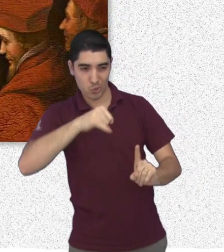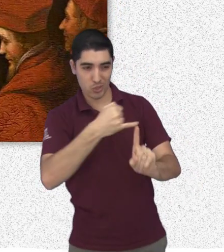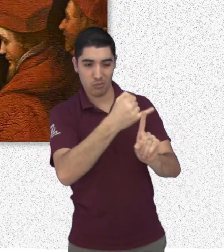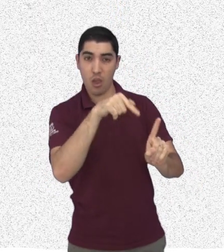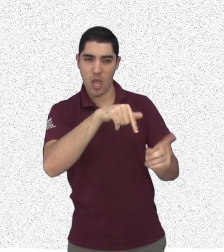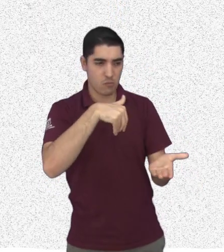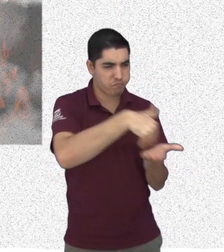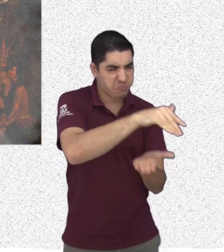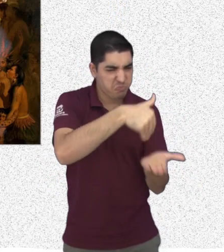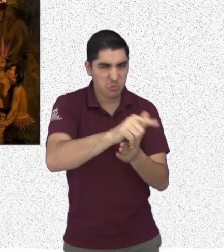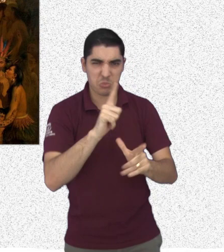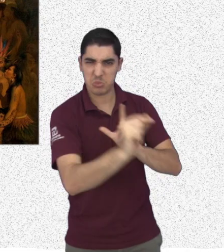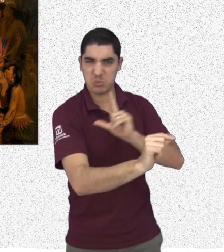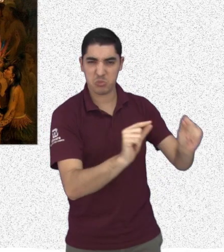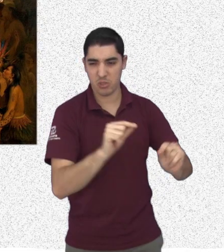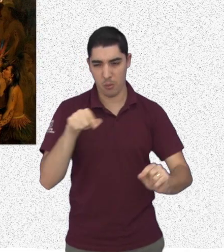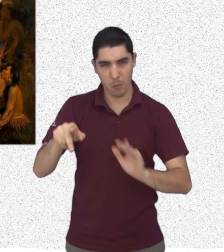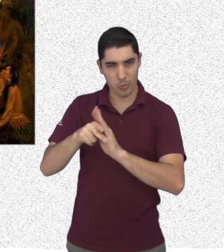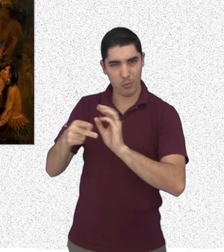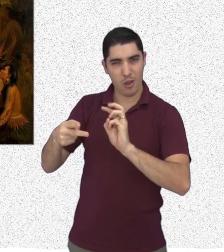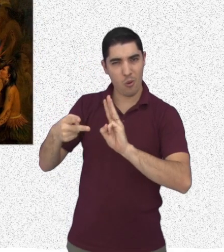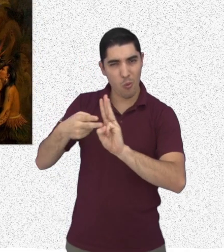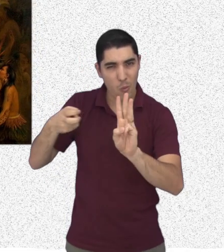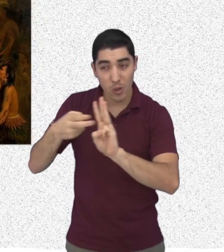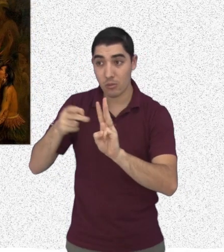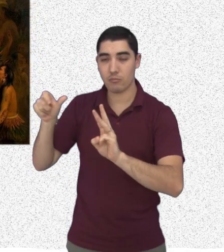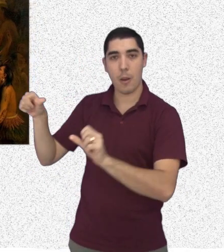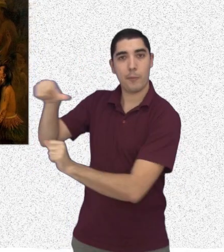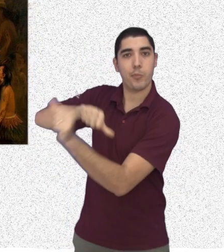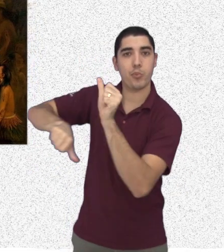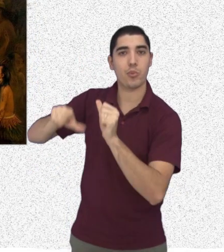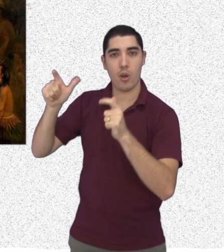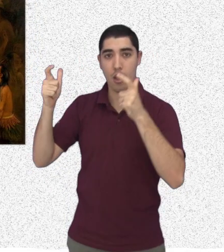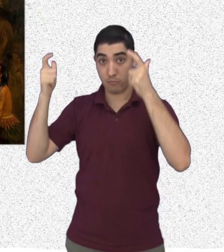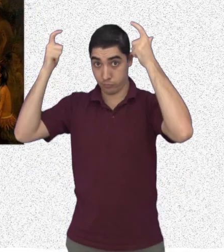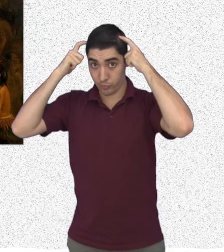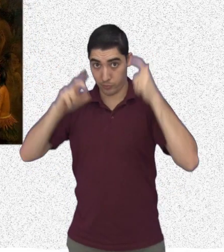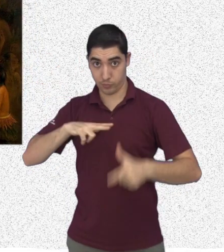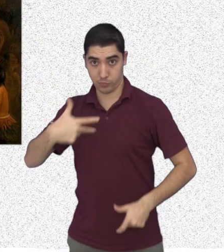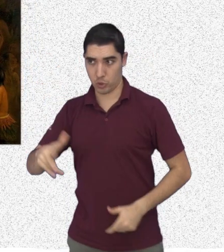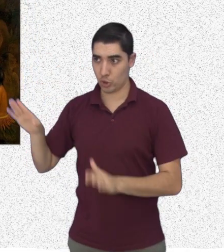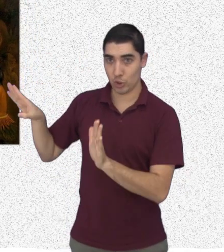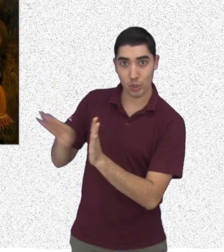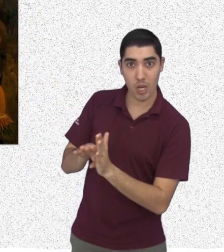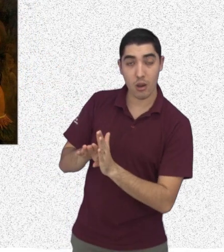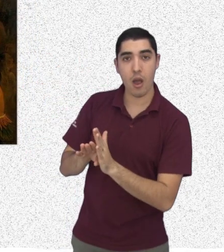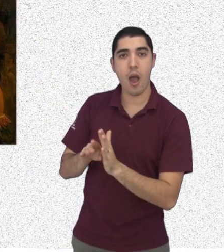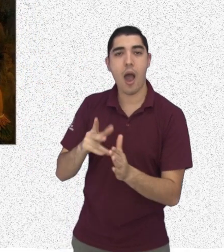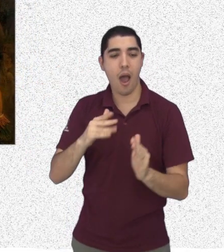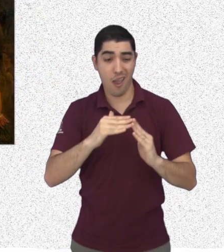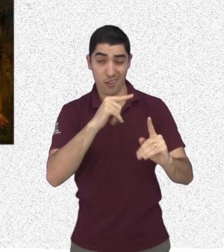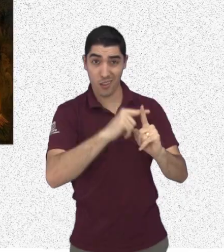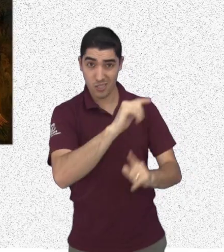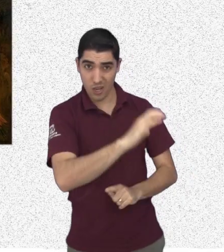assume a direção, a igreja foi tornando-se pequena. Mesmo assim, ela resistiu.